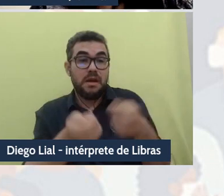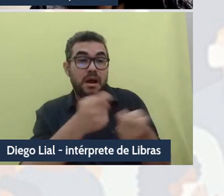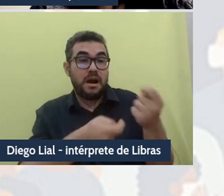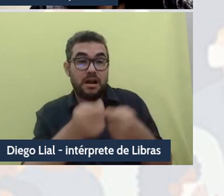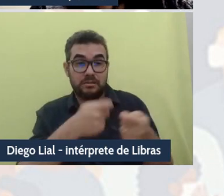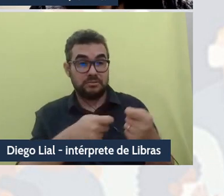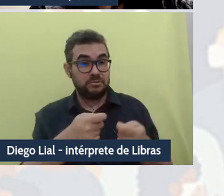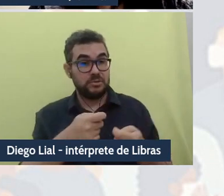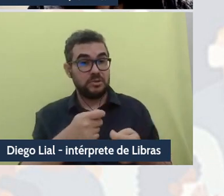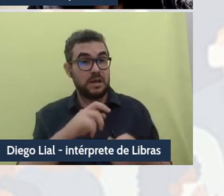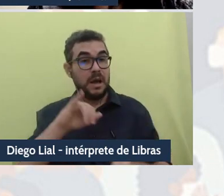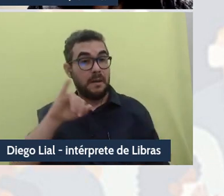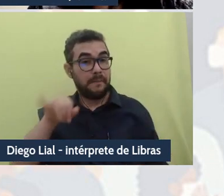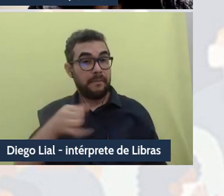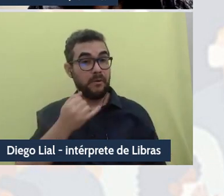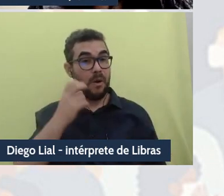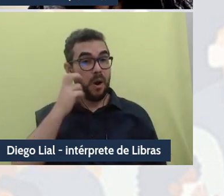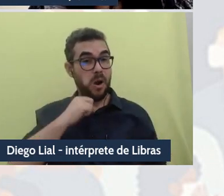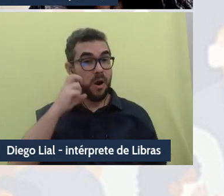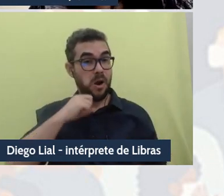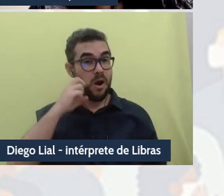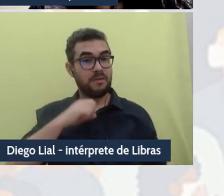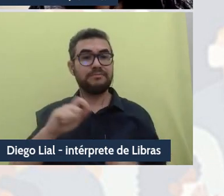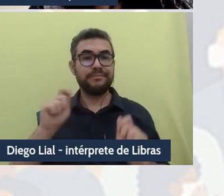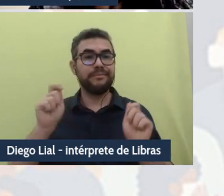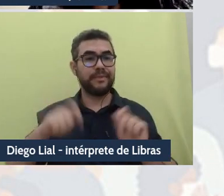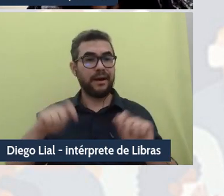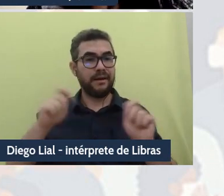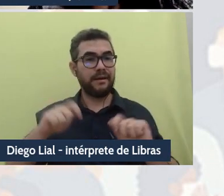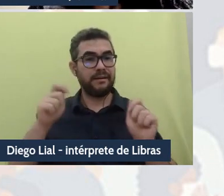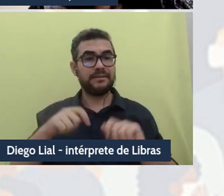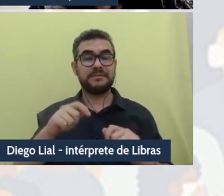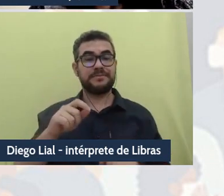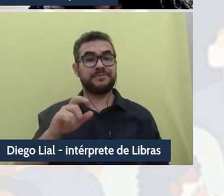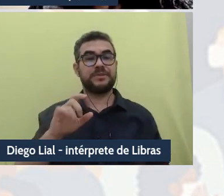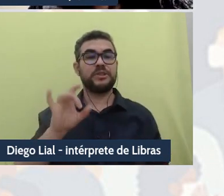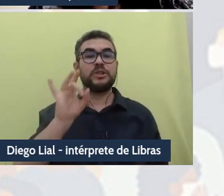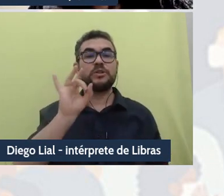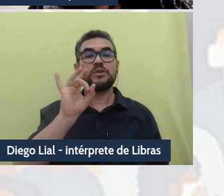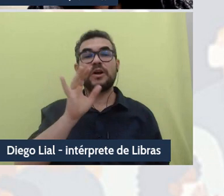sistema enorme, né? Que atende só no ensino